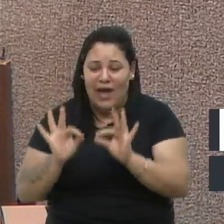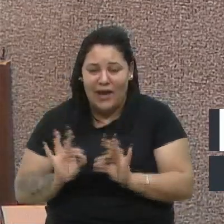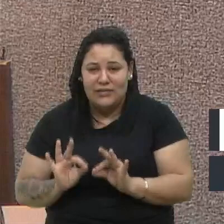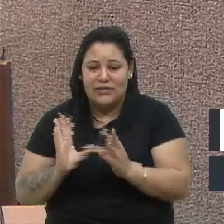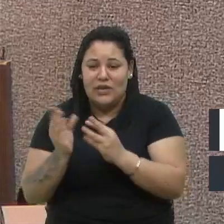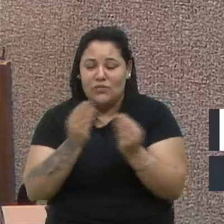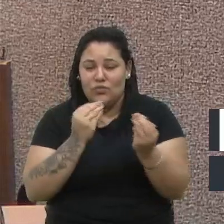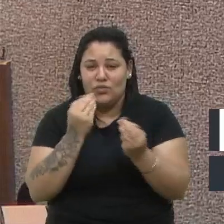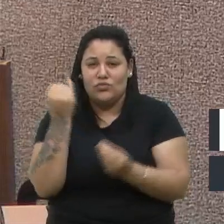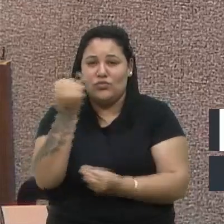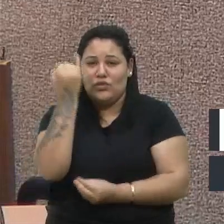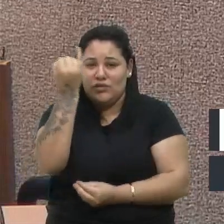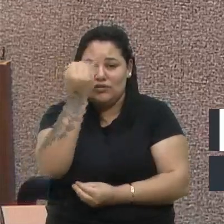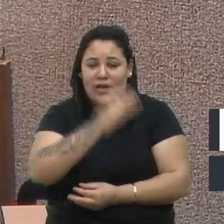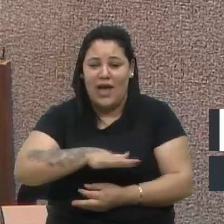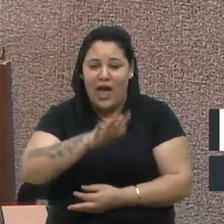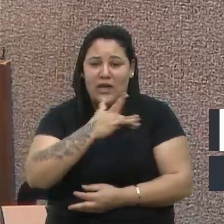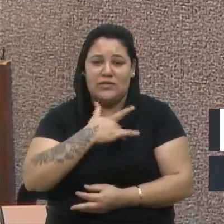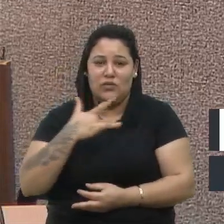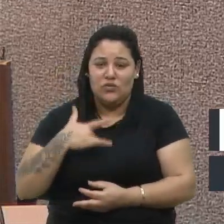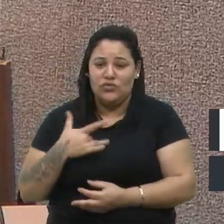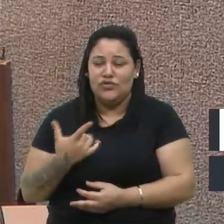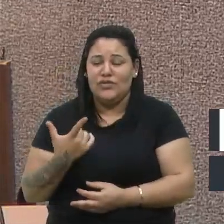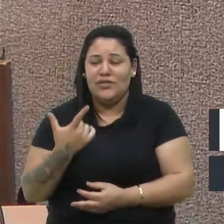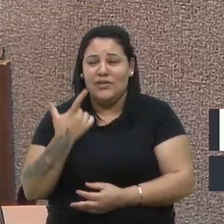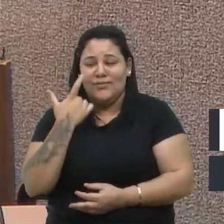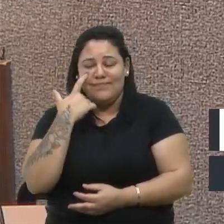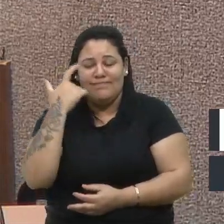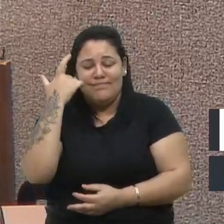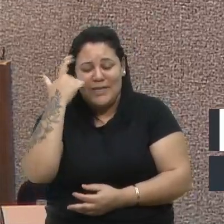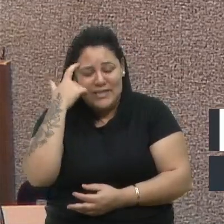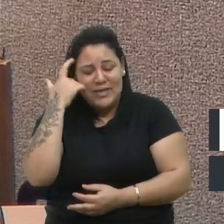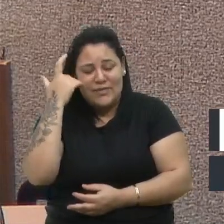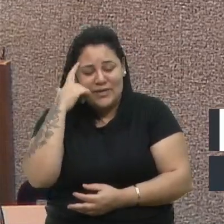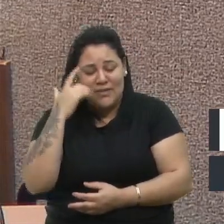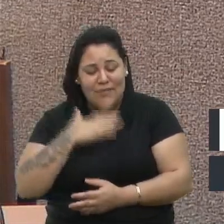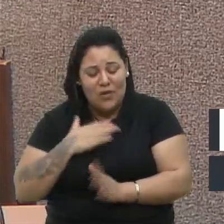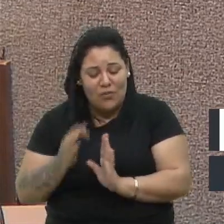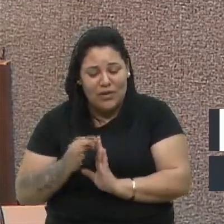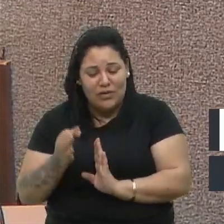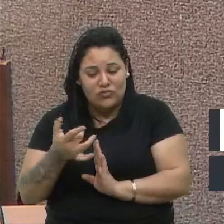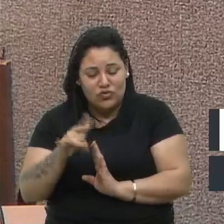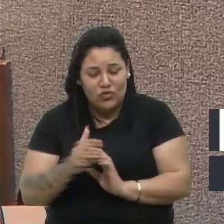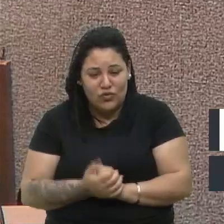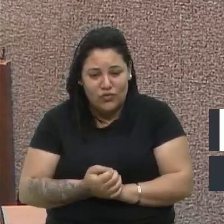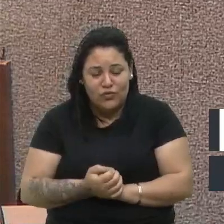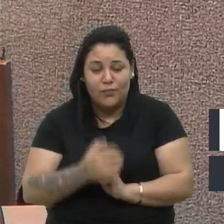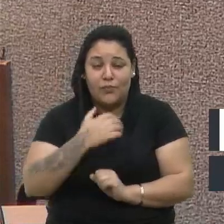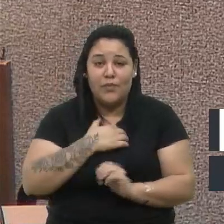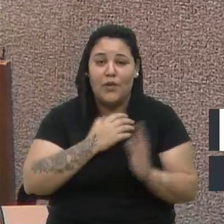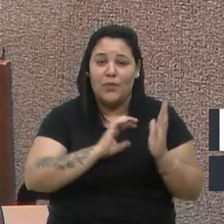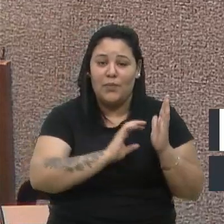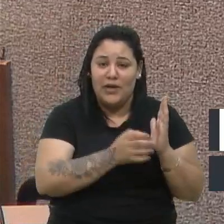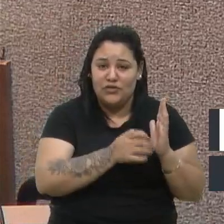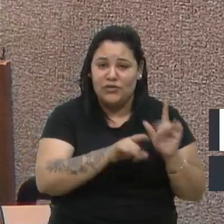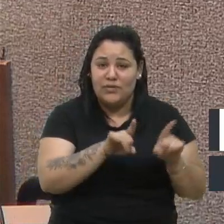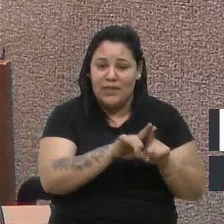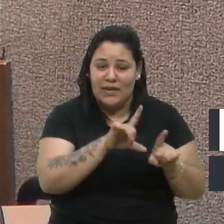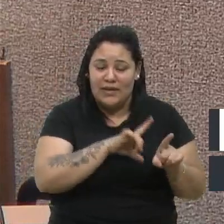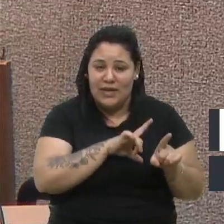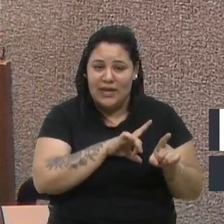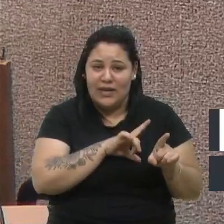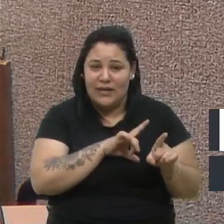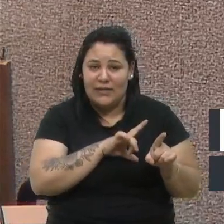da saúde, eu revi a minha posição. O nosso partido também tem no DNA a preocupação com a área